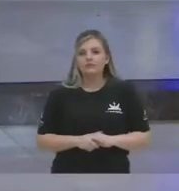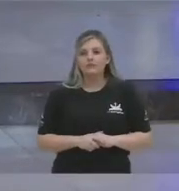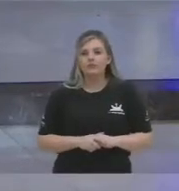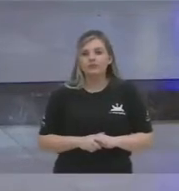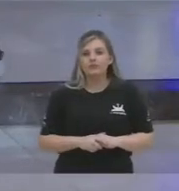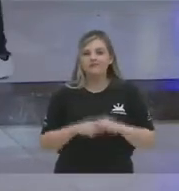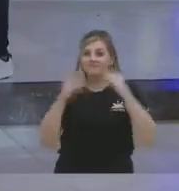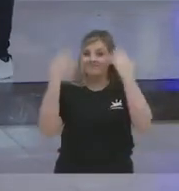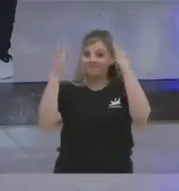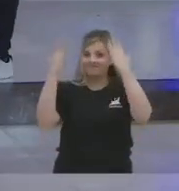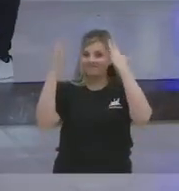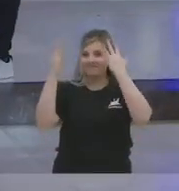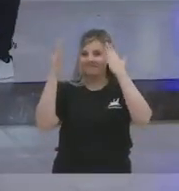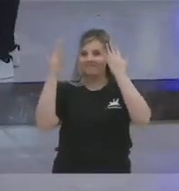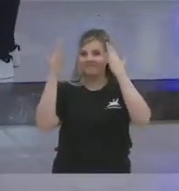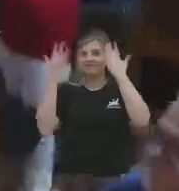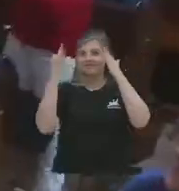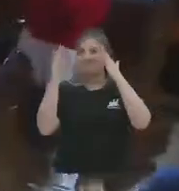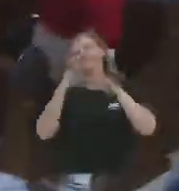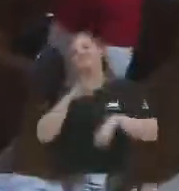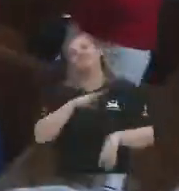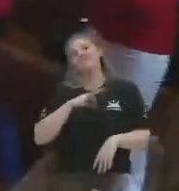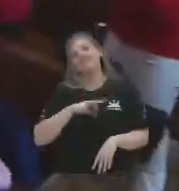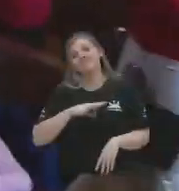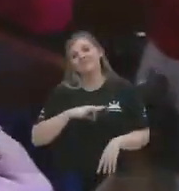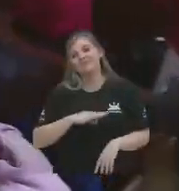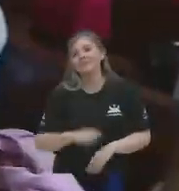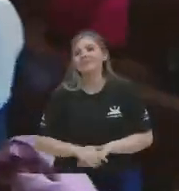Salva de palmas ao nosso sacerdote.